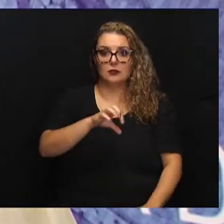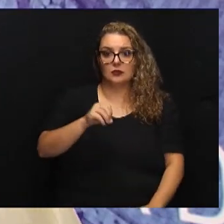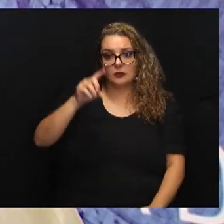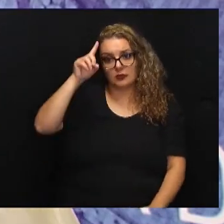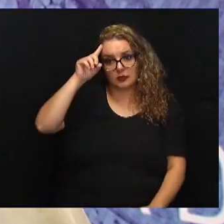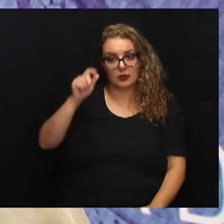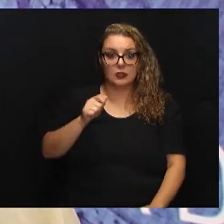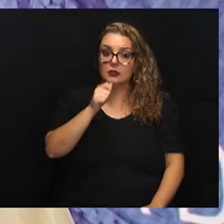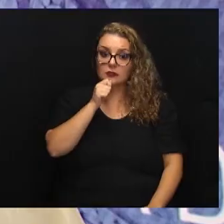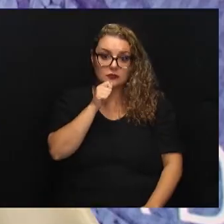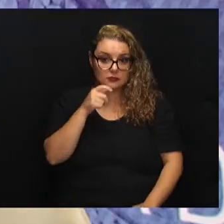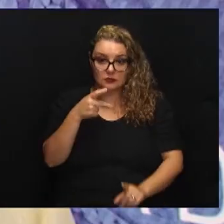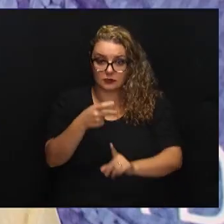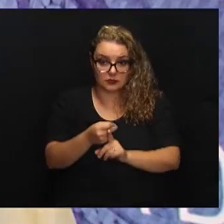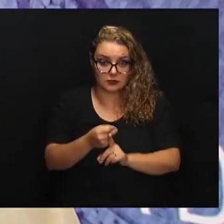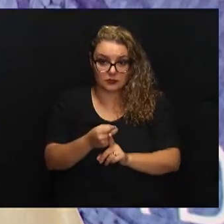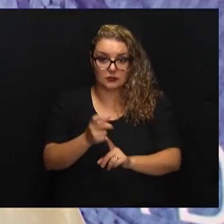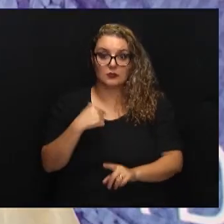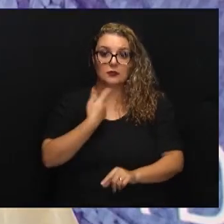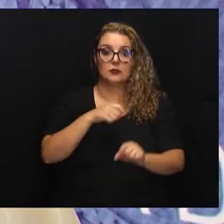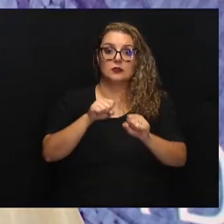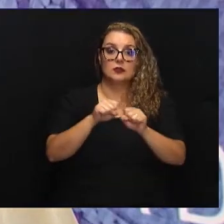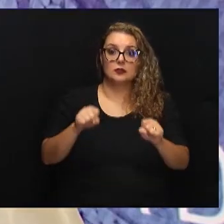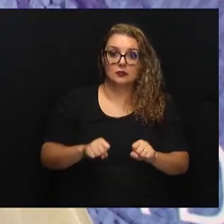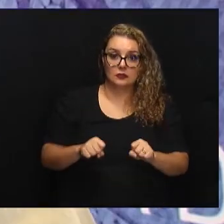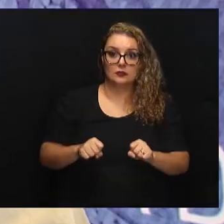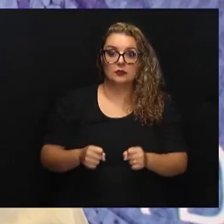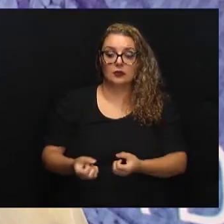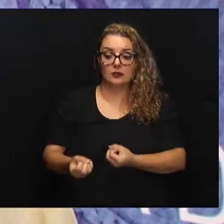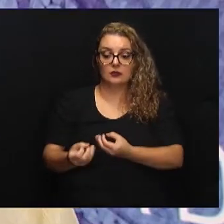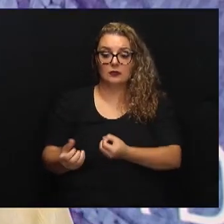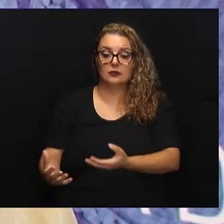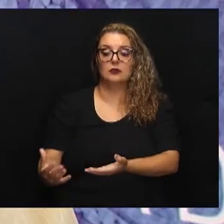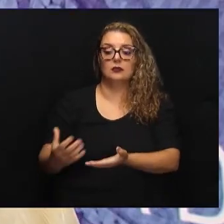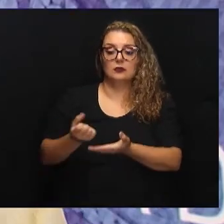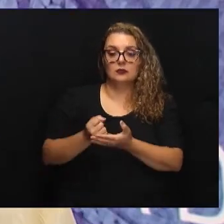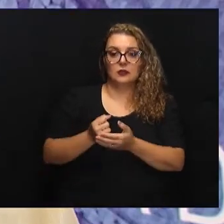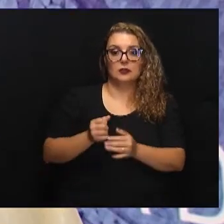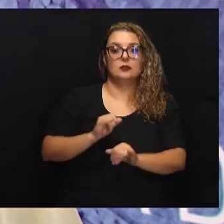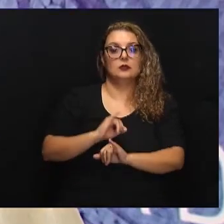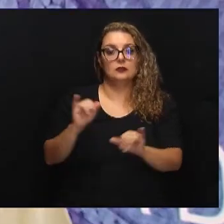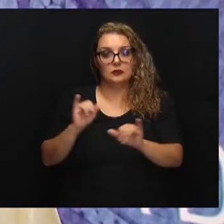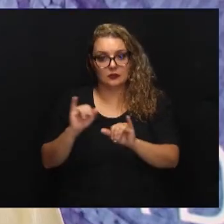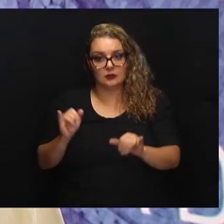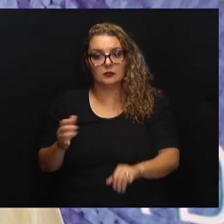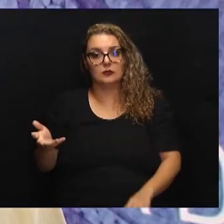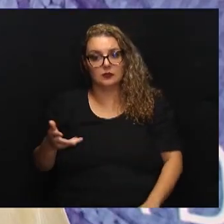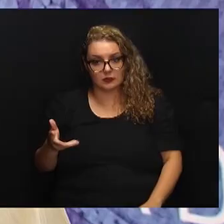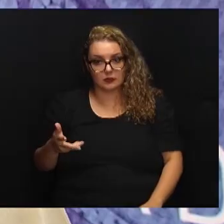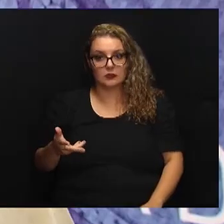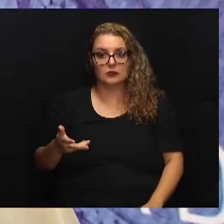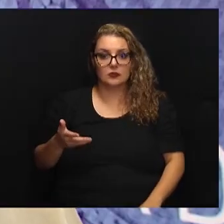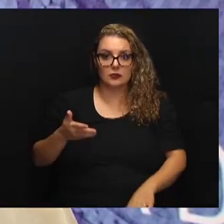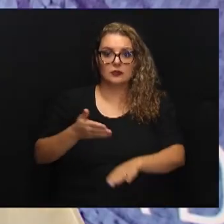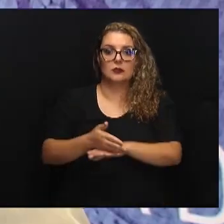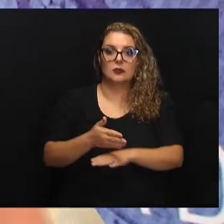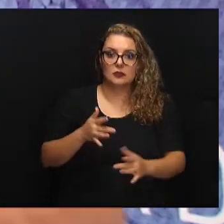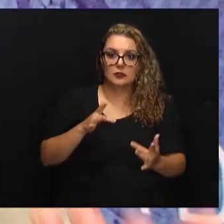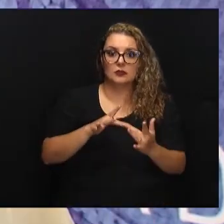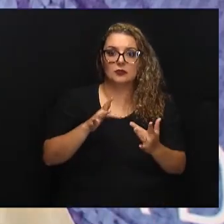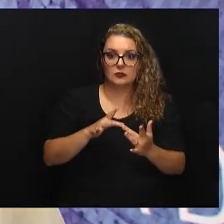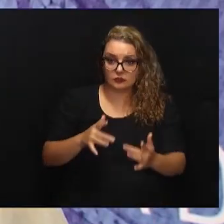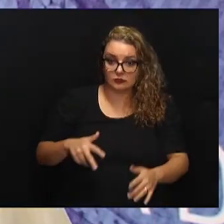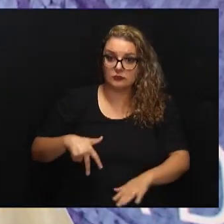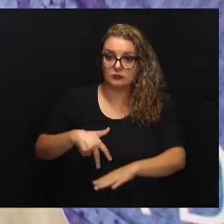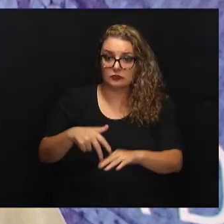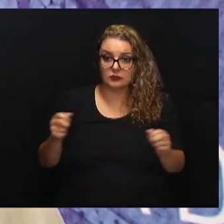não tomou, então o nosso sistema já vai recuperar essa informação e aí de uma maneira ágil já vai acessar o paciente, porque nós